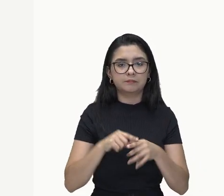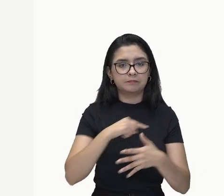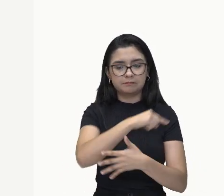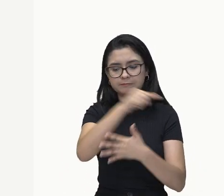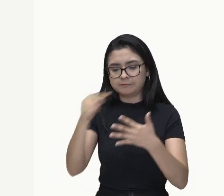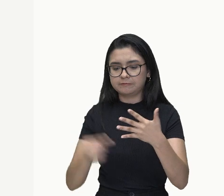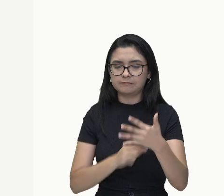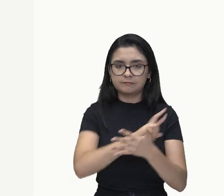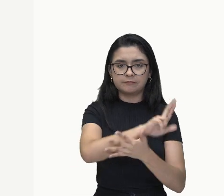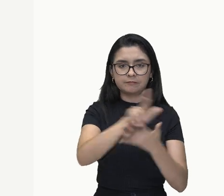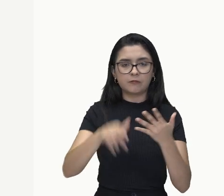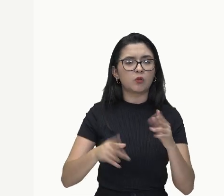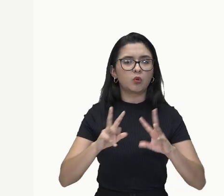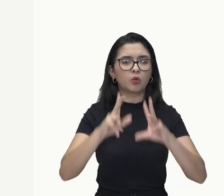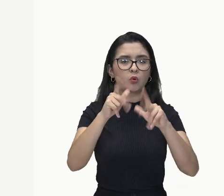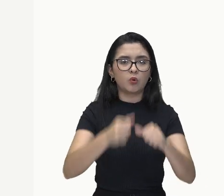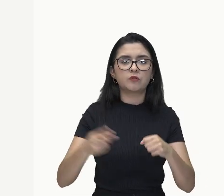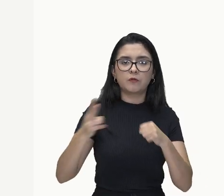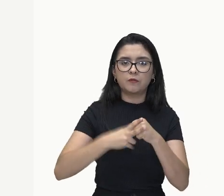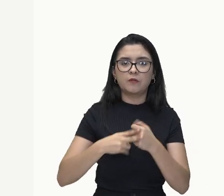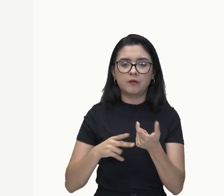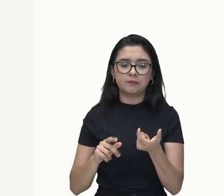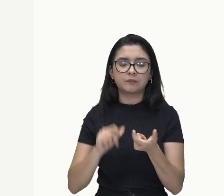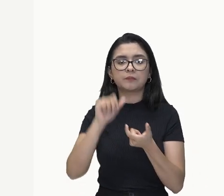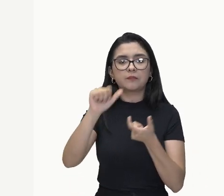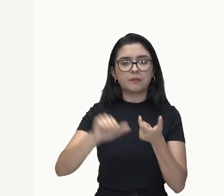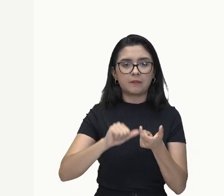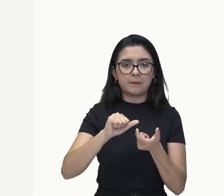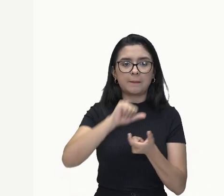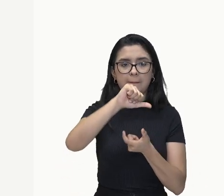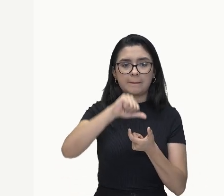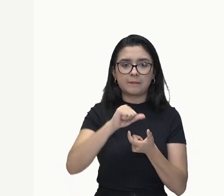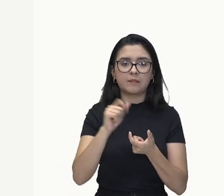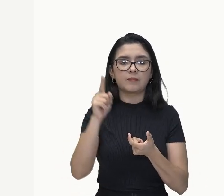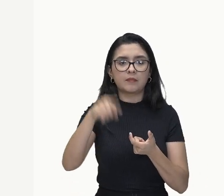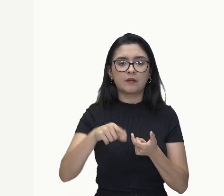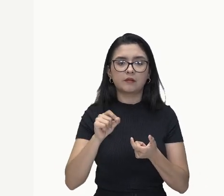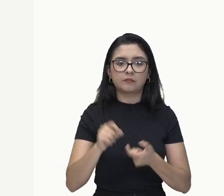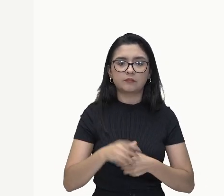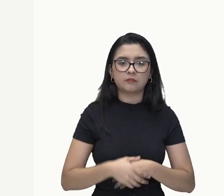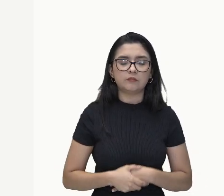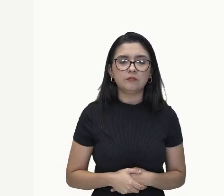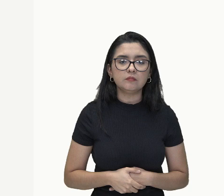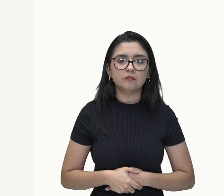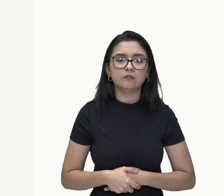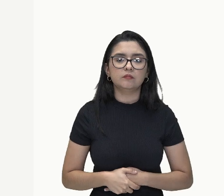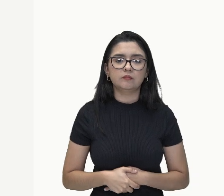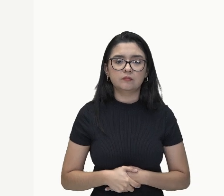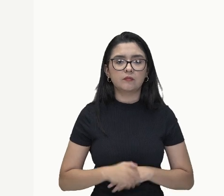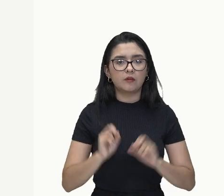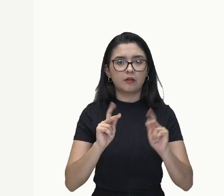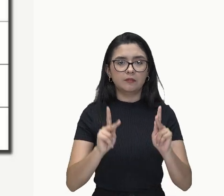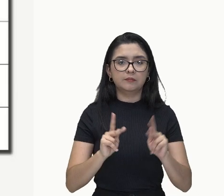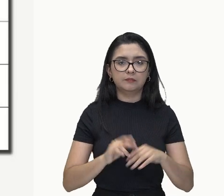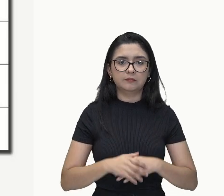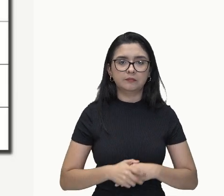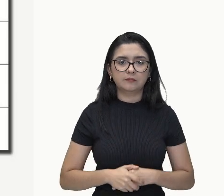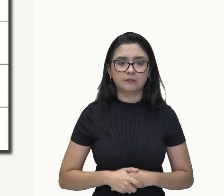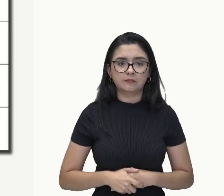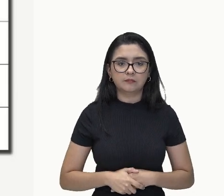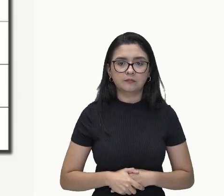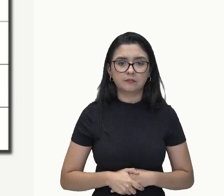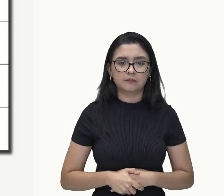someter-se, todos são verbos regulares e são conjugados como verbo ter, beber, ok? Agora, os verbos